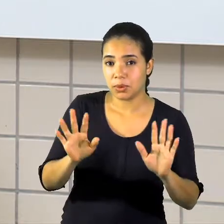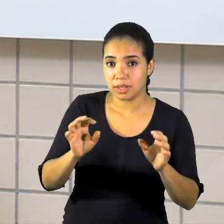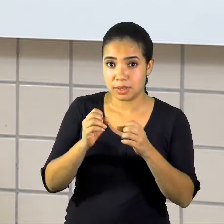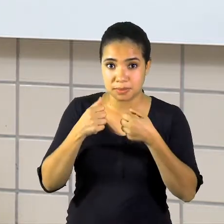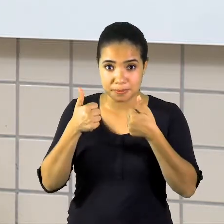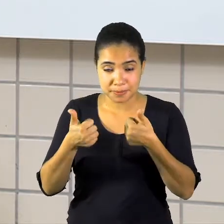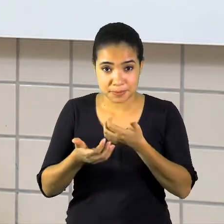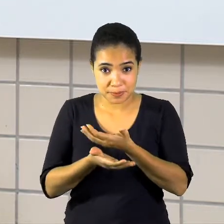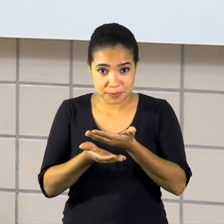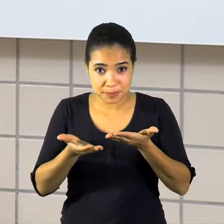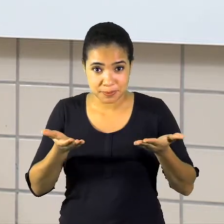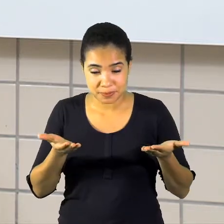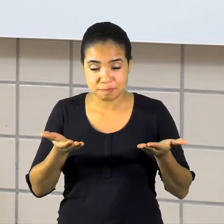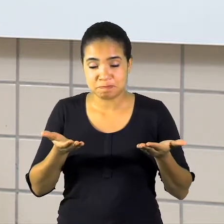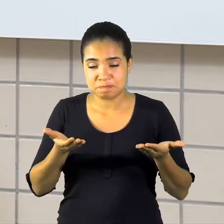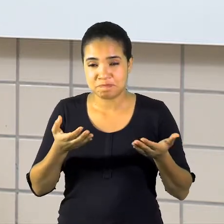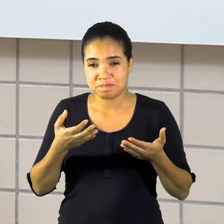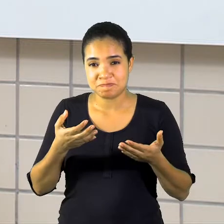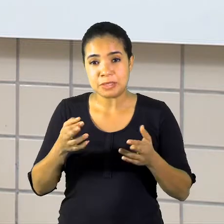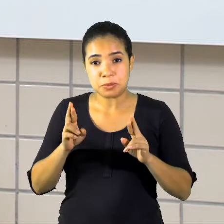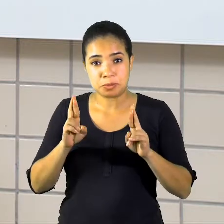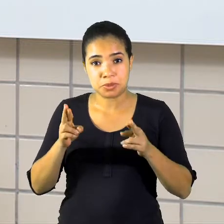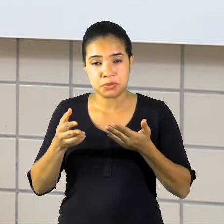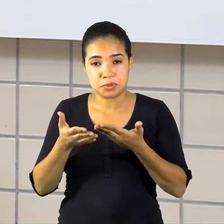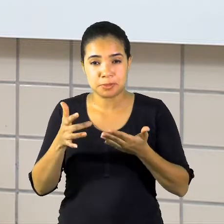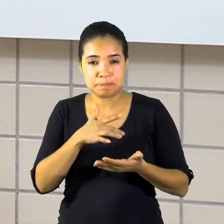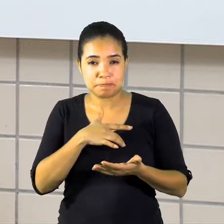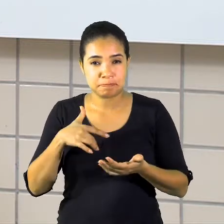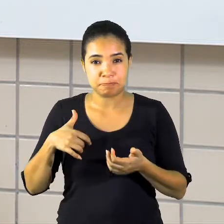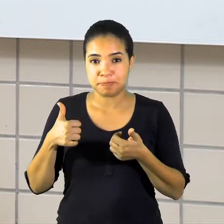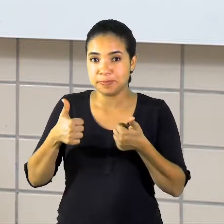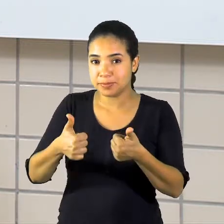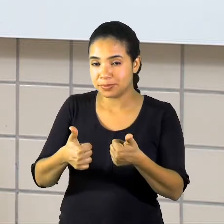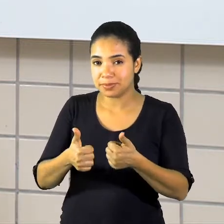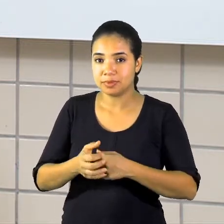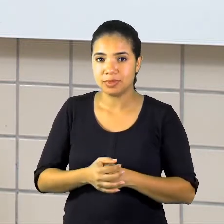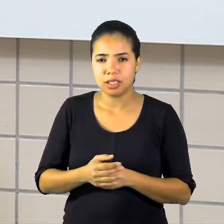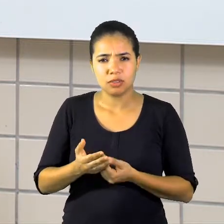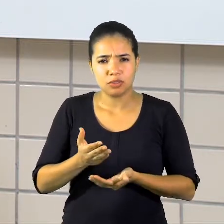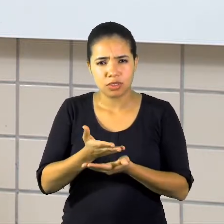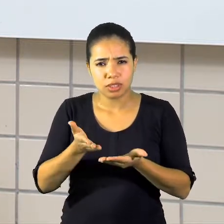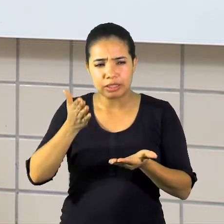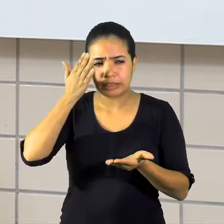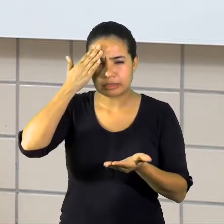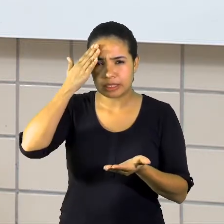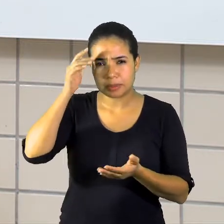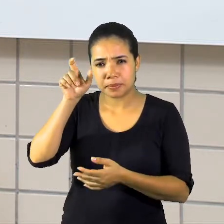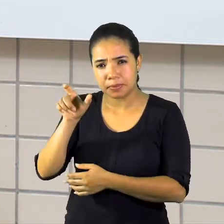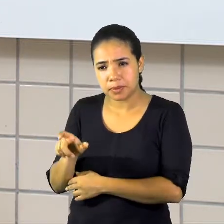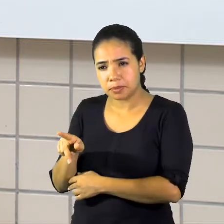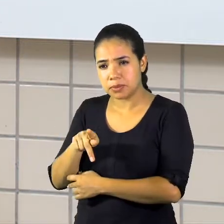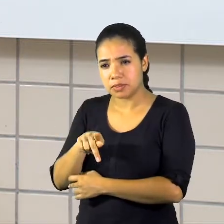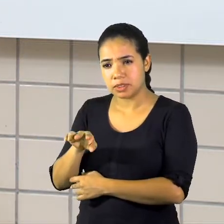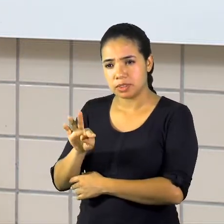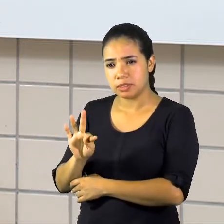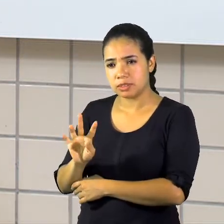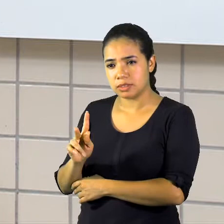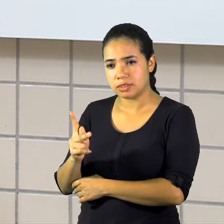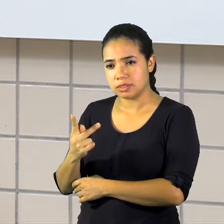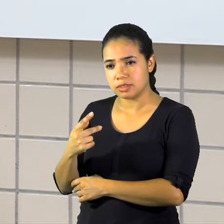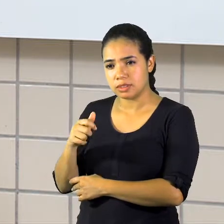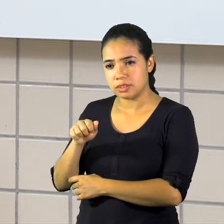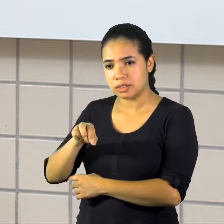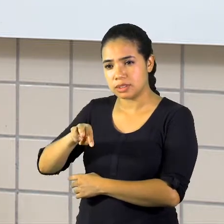tudo bem com vocês? Eu realmente espero que todo mundo esteja bem. Como vocês já sabem, eu sou a professora Tamires, professora de